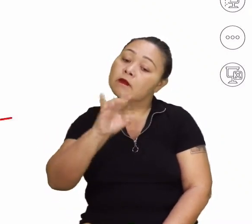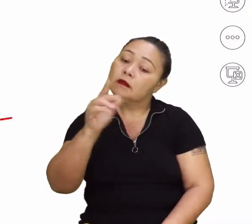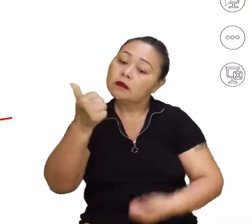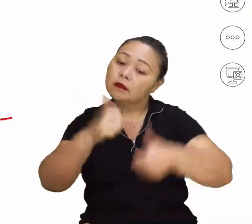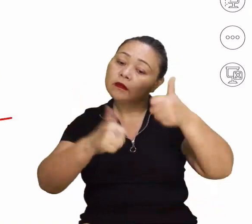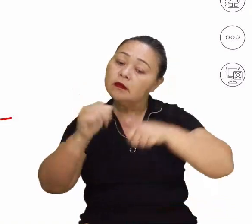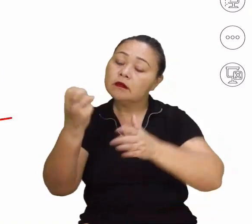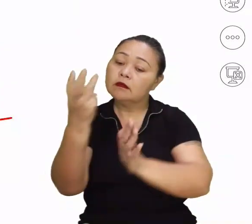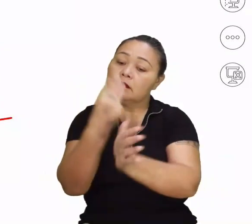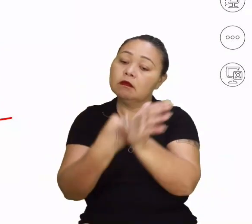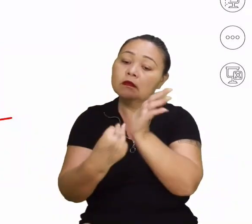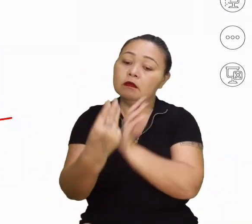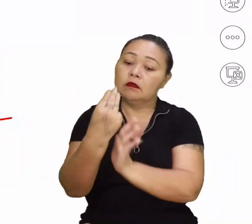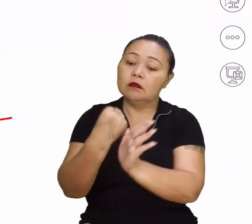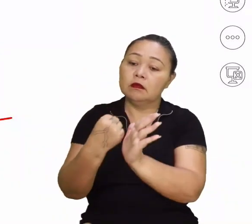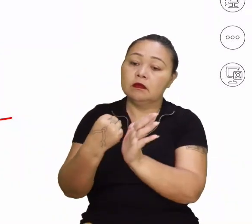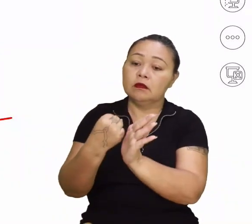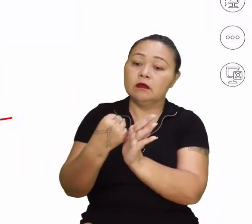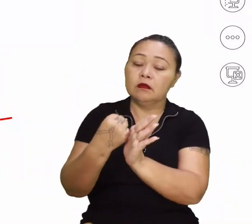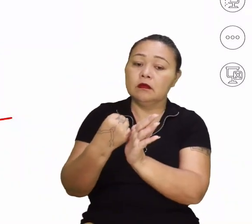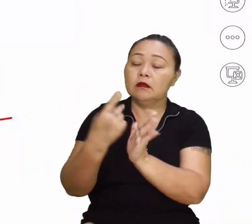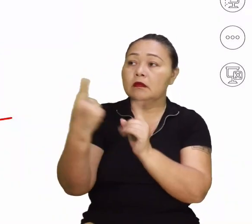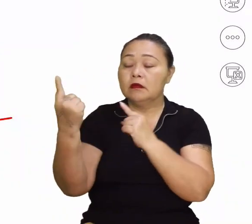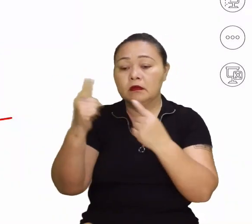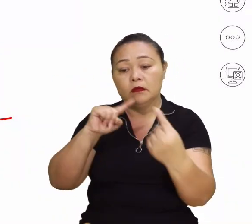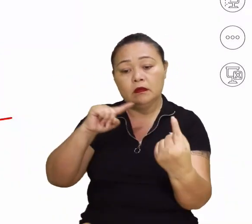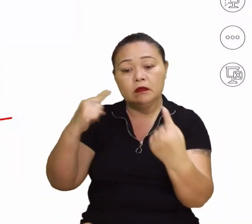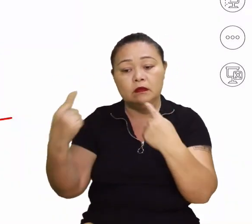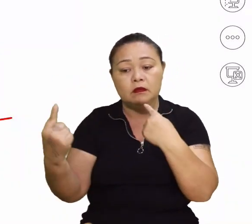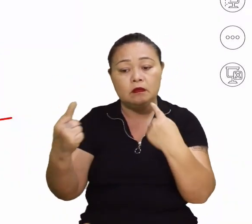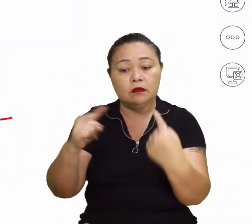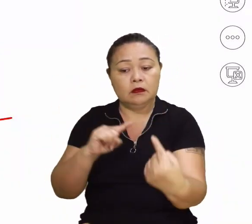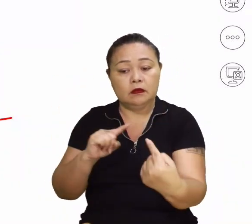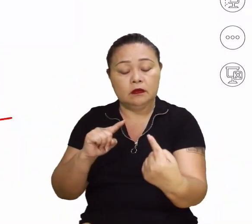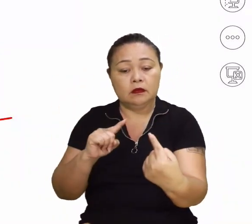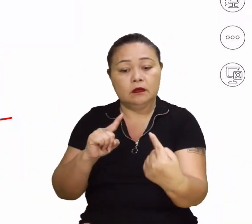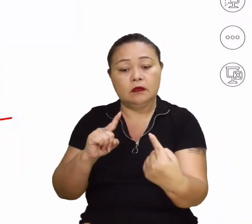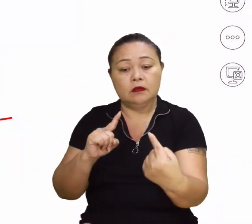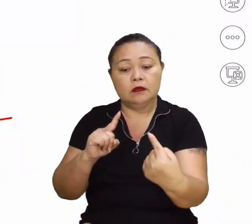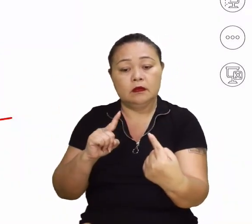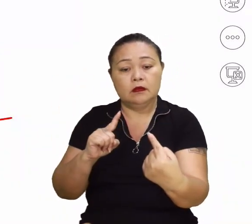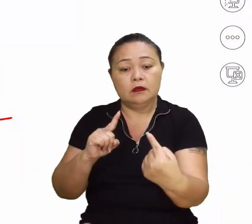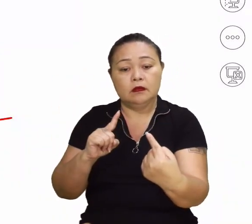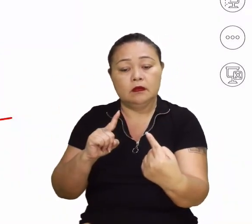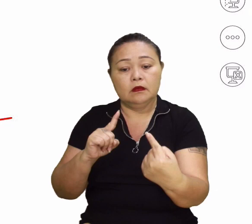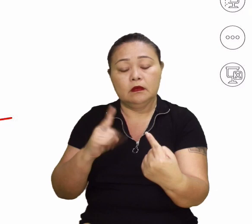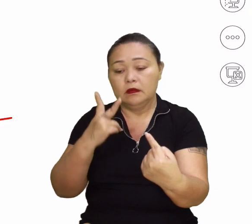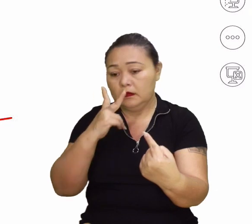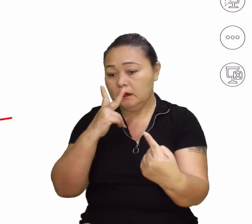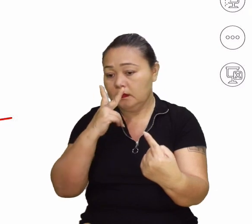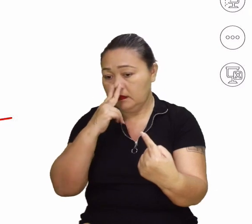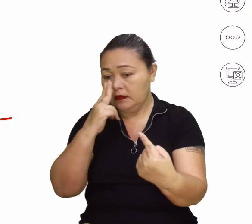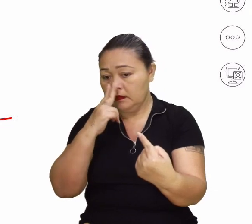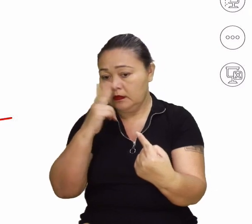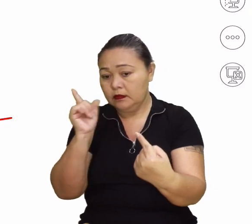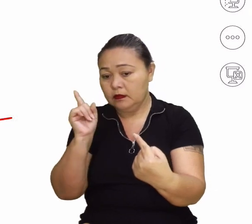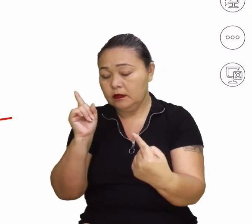análise desse mapa e ficar olhando, tudo bem que parece assim, a grosso modo, que ele é todo assim